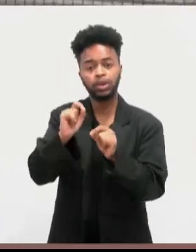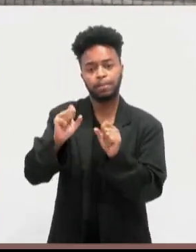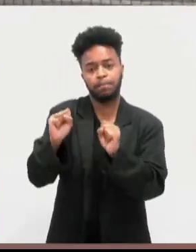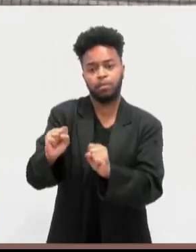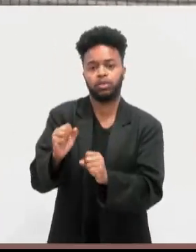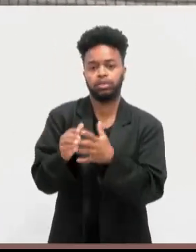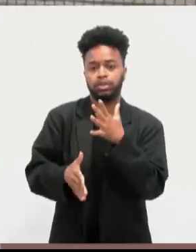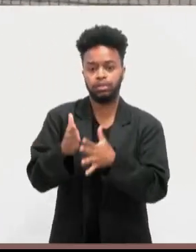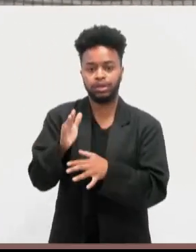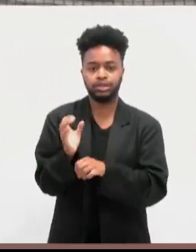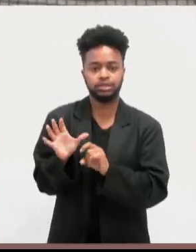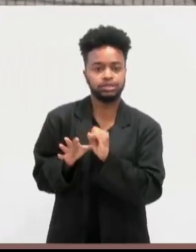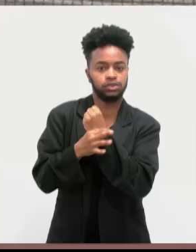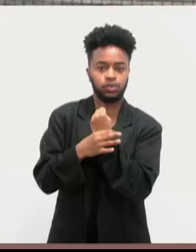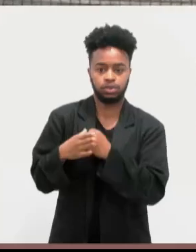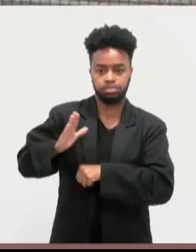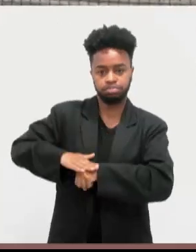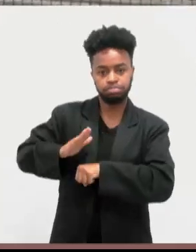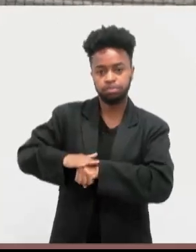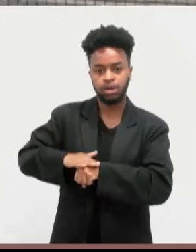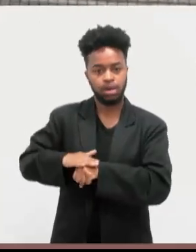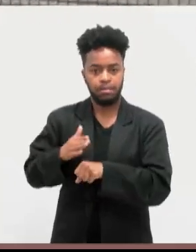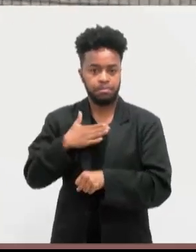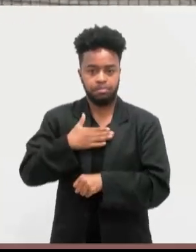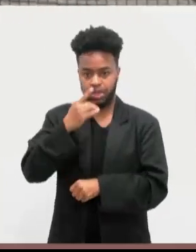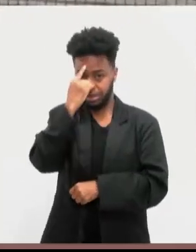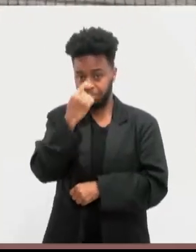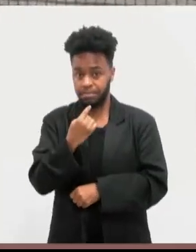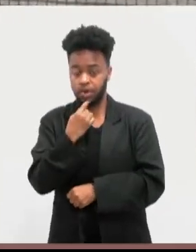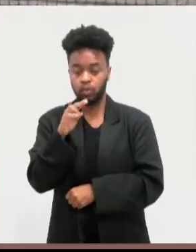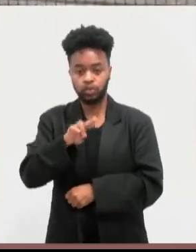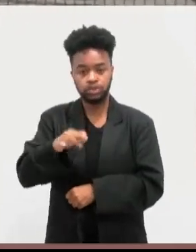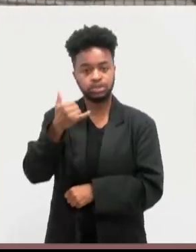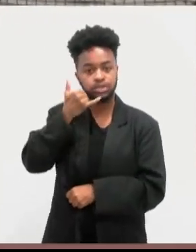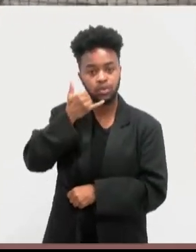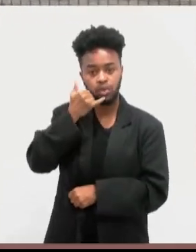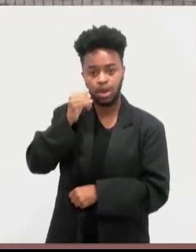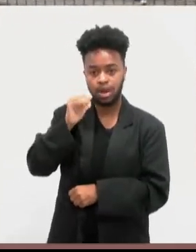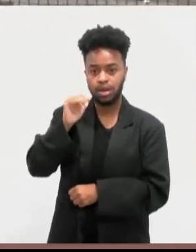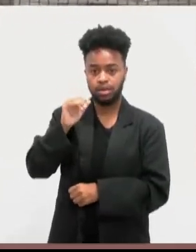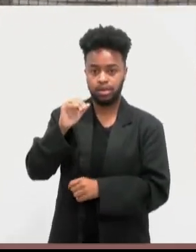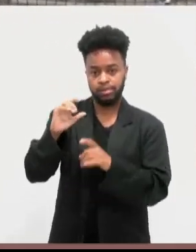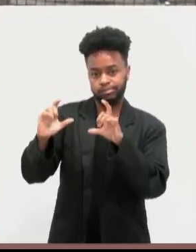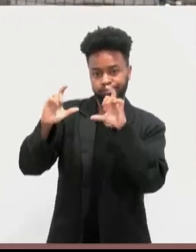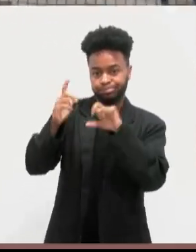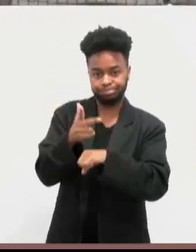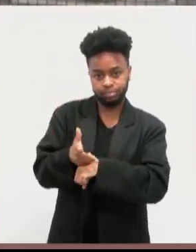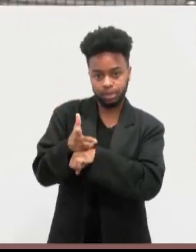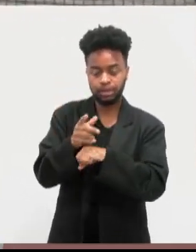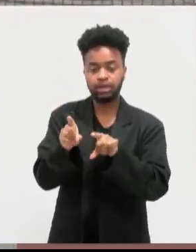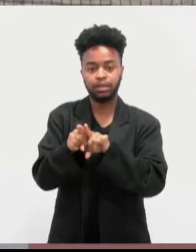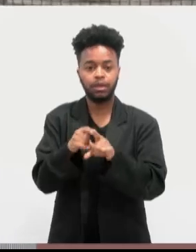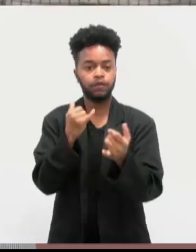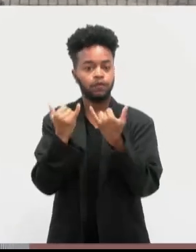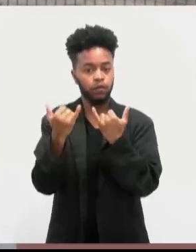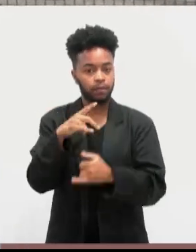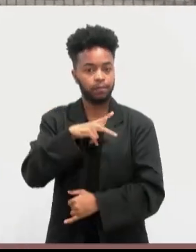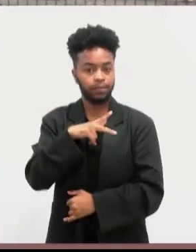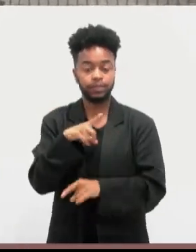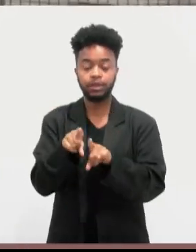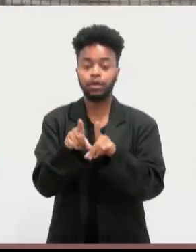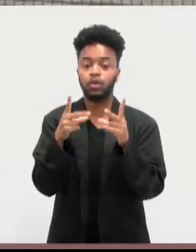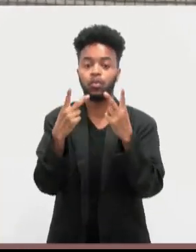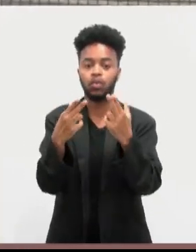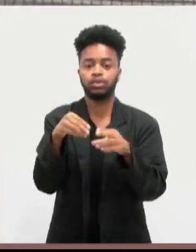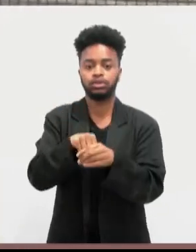segurança, não só da sua imagem acessando por um celular, de uma câmera, como também dos seus dados pessoais, assim como hoje também nas escolas.